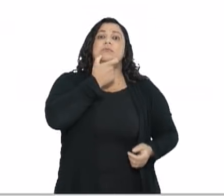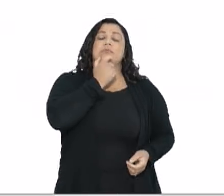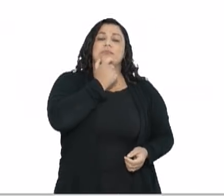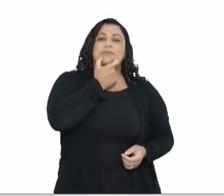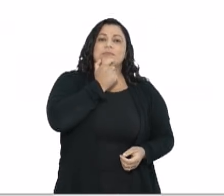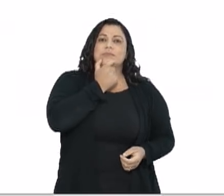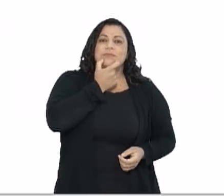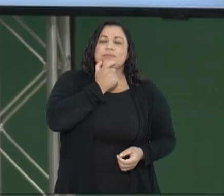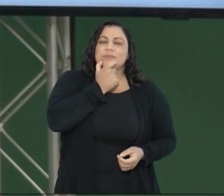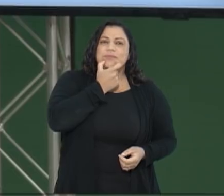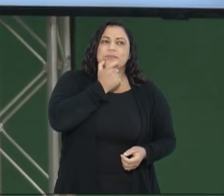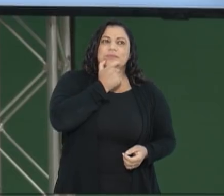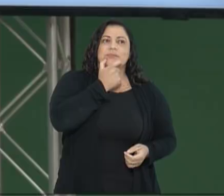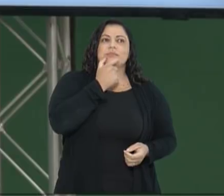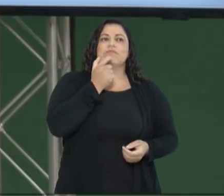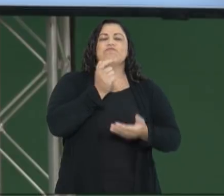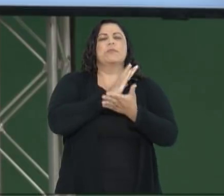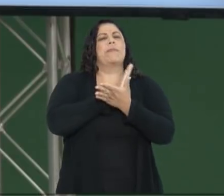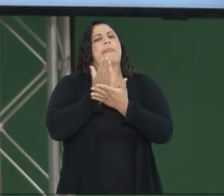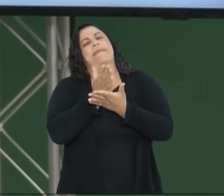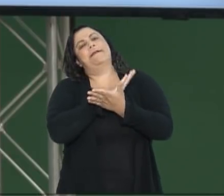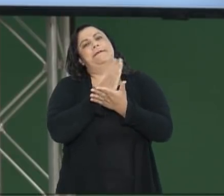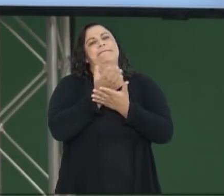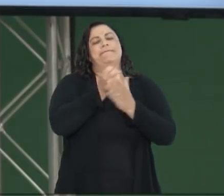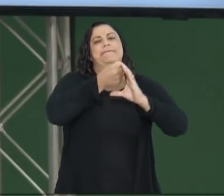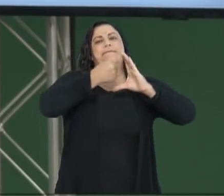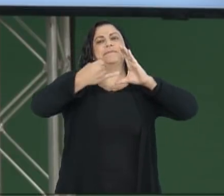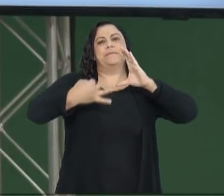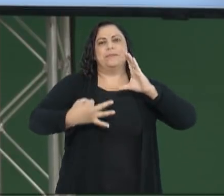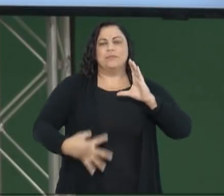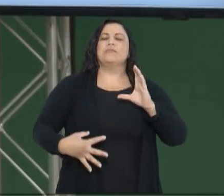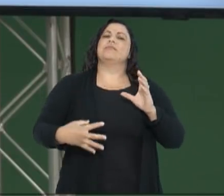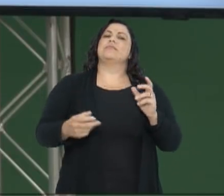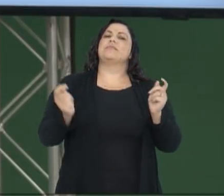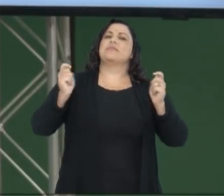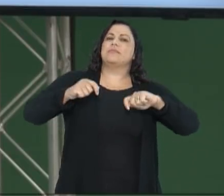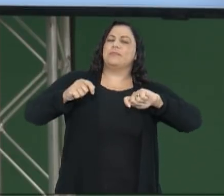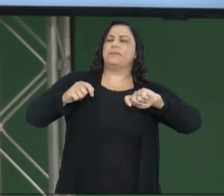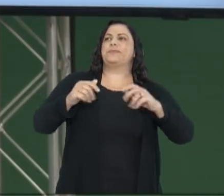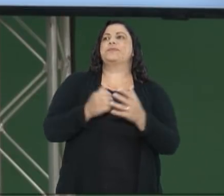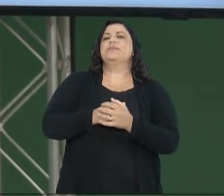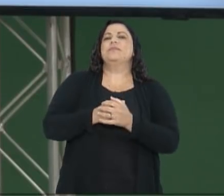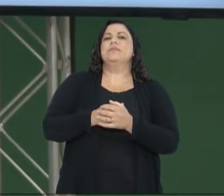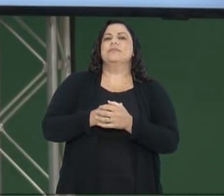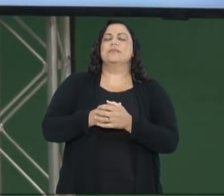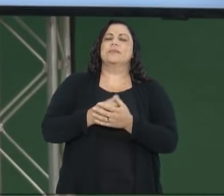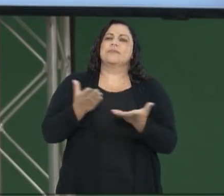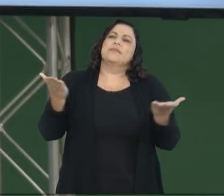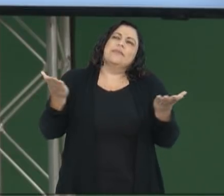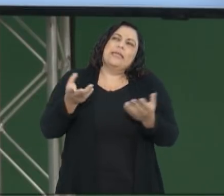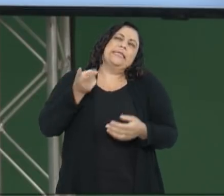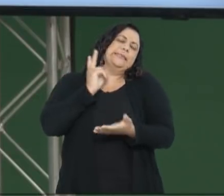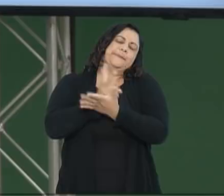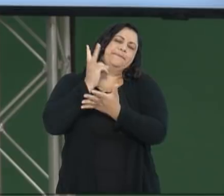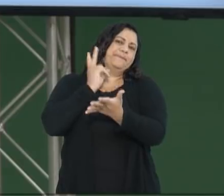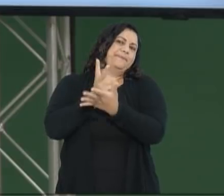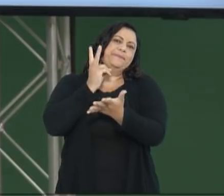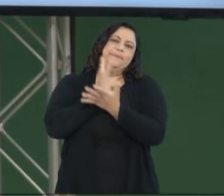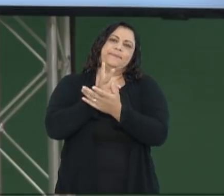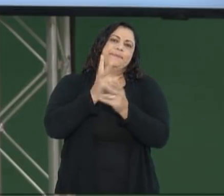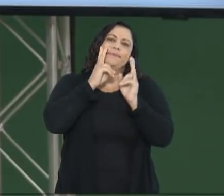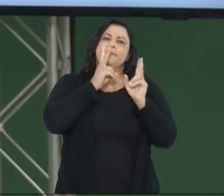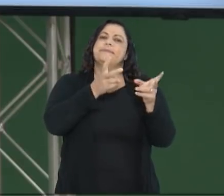que tem algumas características da imagem ali que são bem peculiares, né? Que a gente sempre vê,